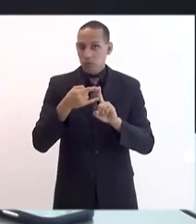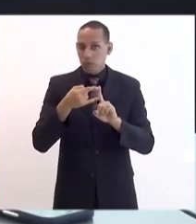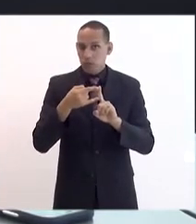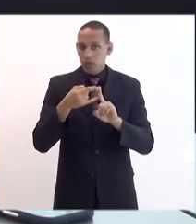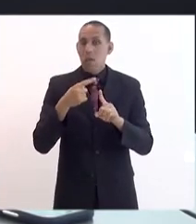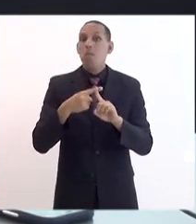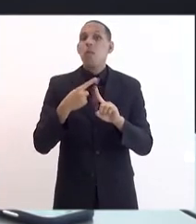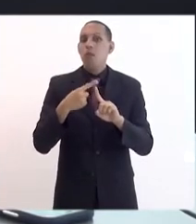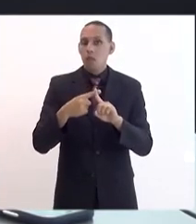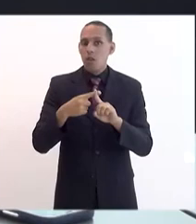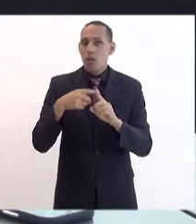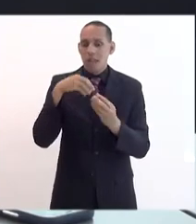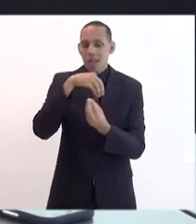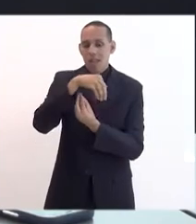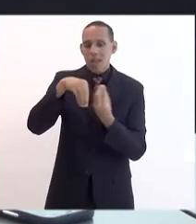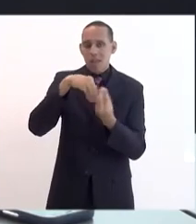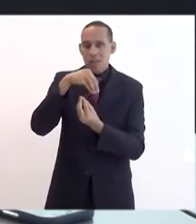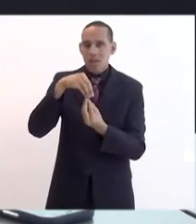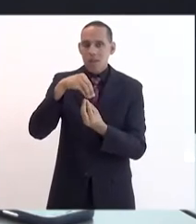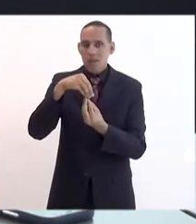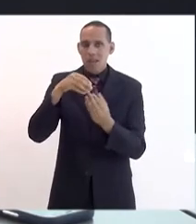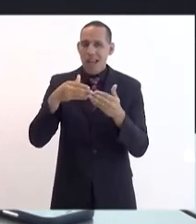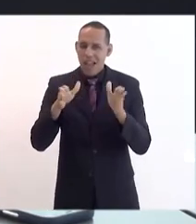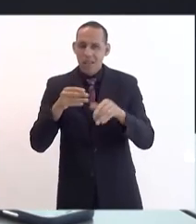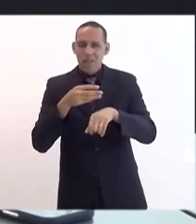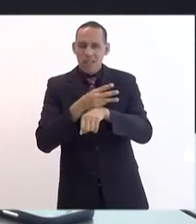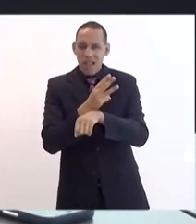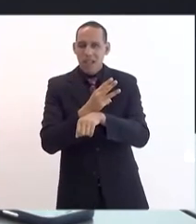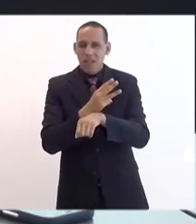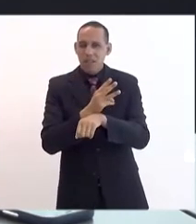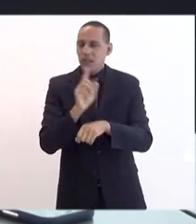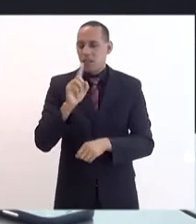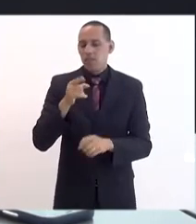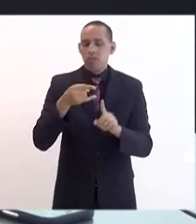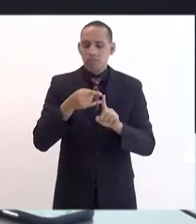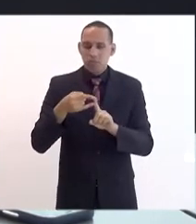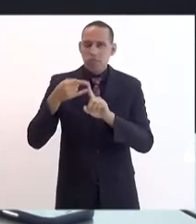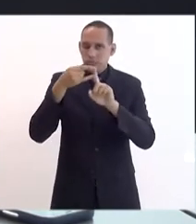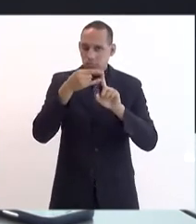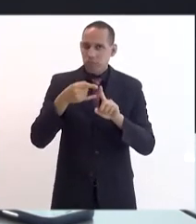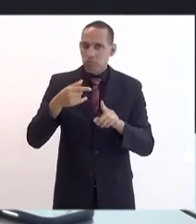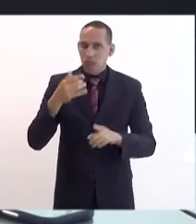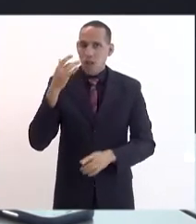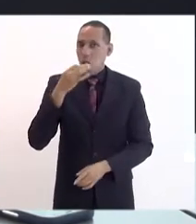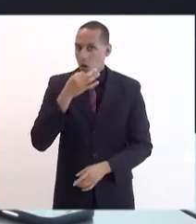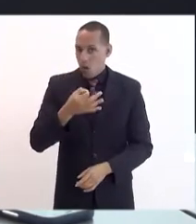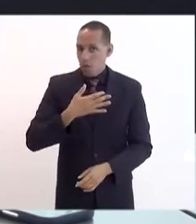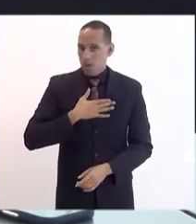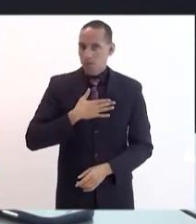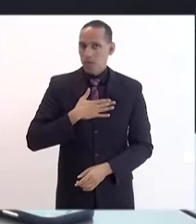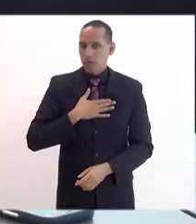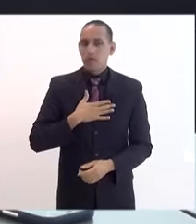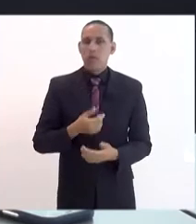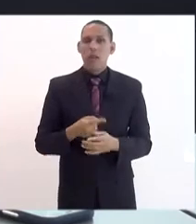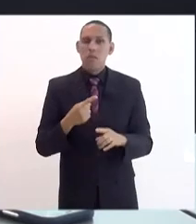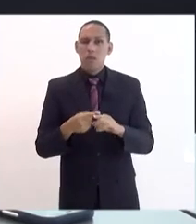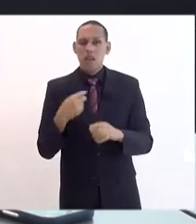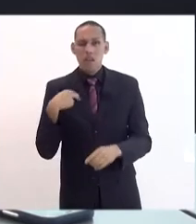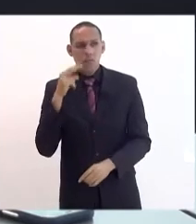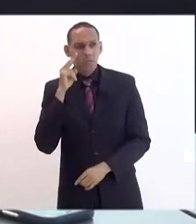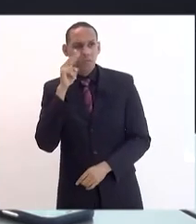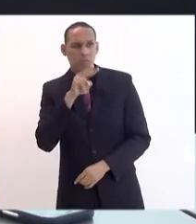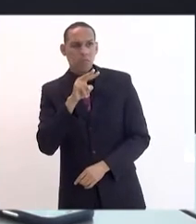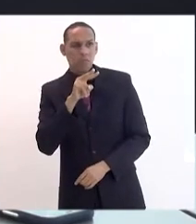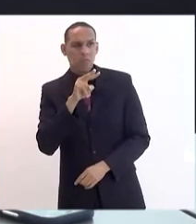híbrido. Ah, não. Abre para assim, ZAP. Melhorou. Por Zoom. Eu acho isso. Melhorou. Porque eu olhando ali a